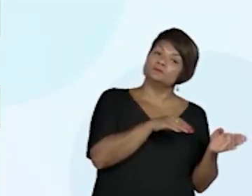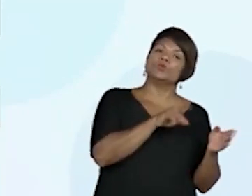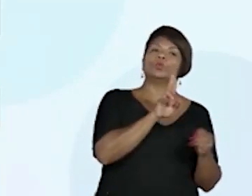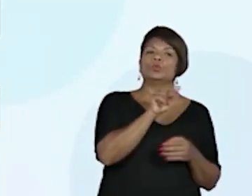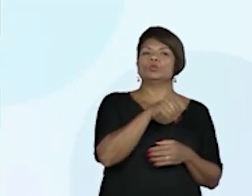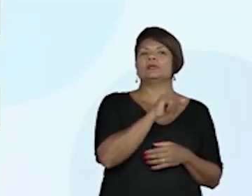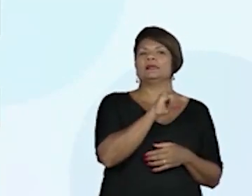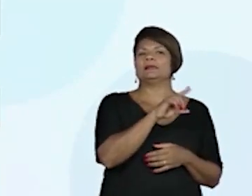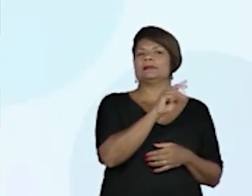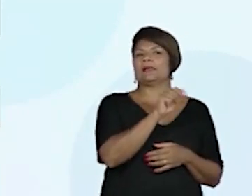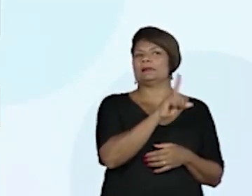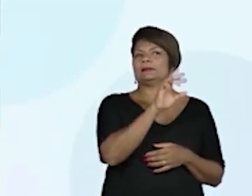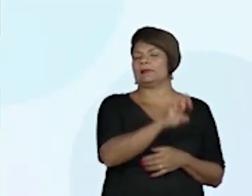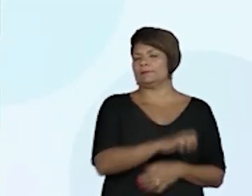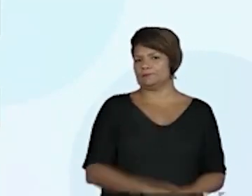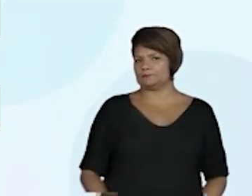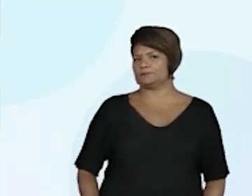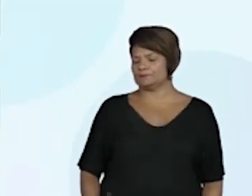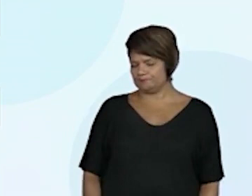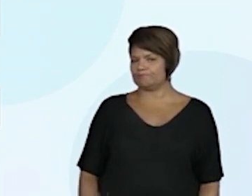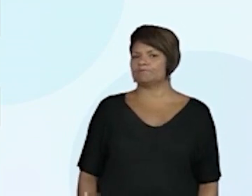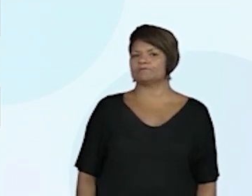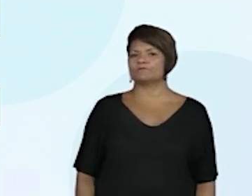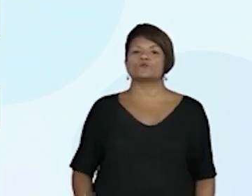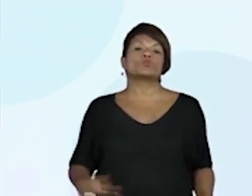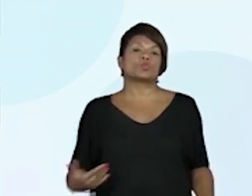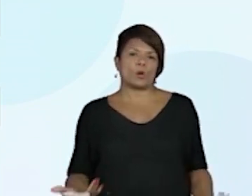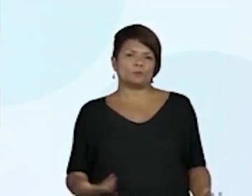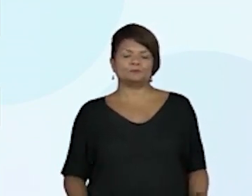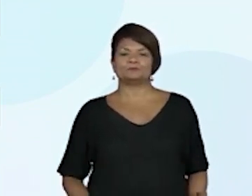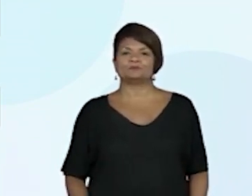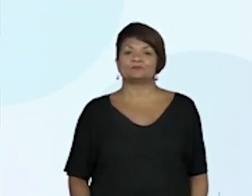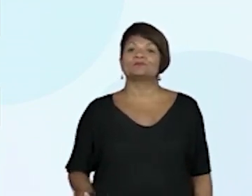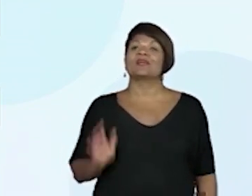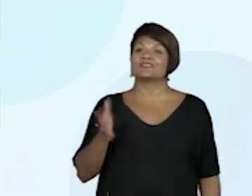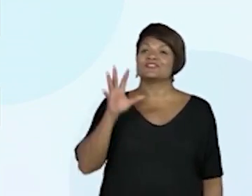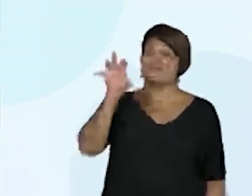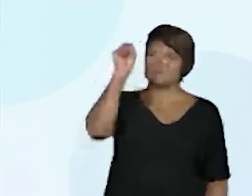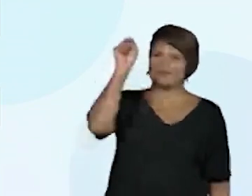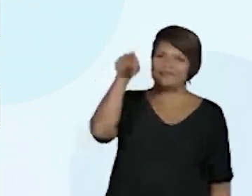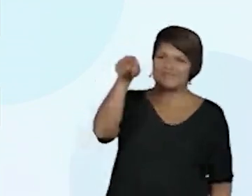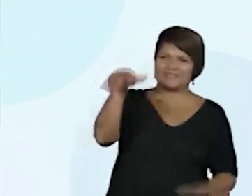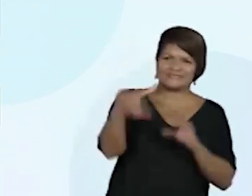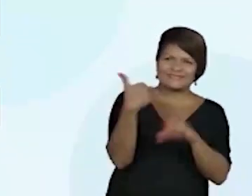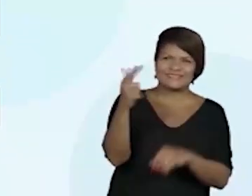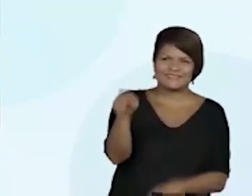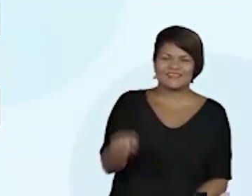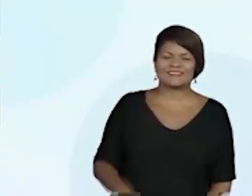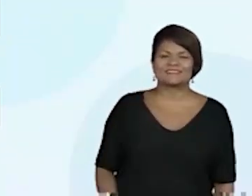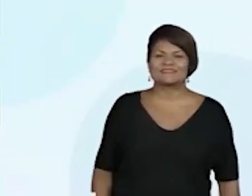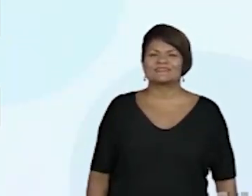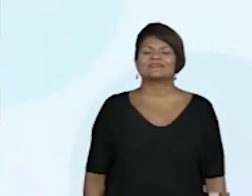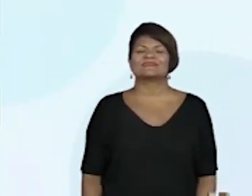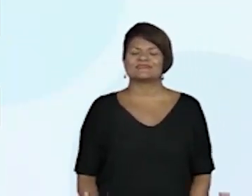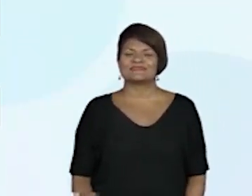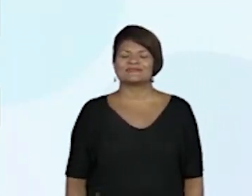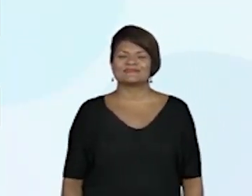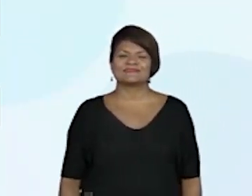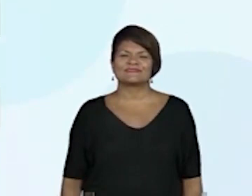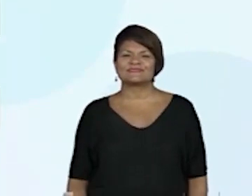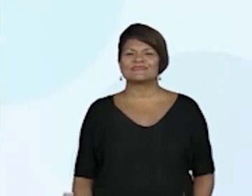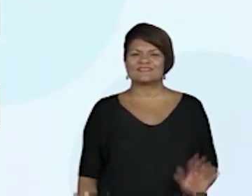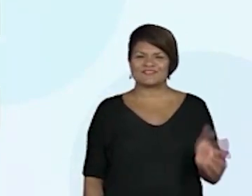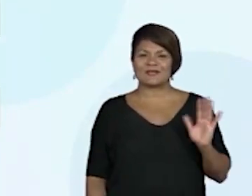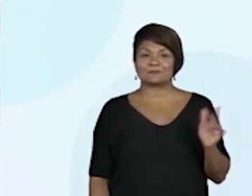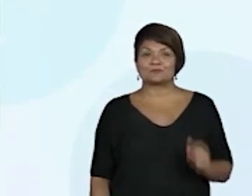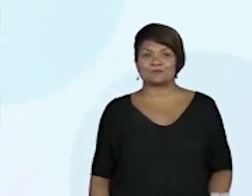nosso número, para ficar composto bonitinho, vai precisar... Já peguei ali uma dica, hein? Já? Já, mas vai falando aí para um encontro. Não, eles